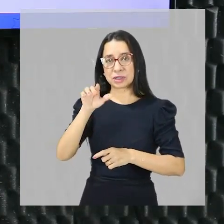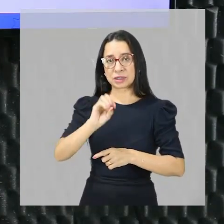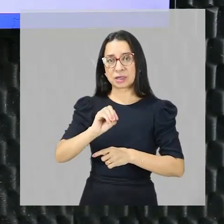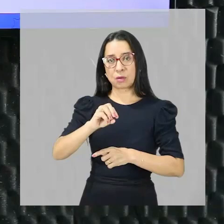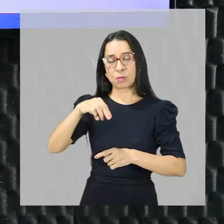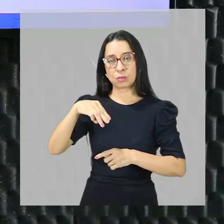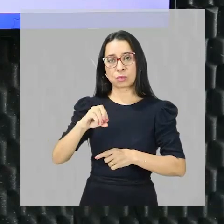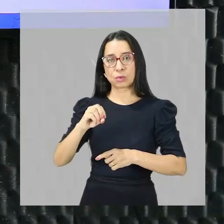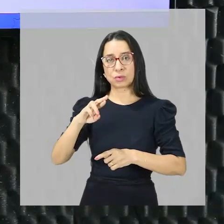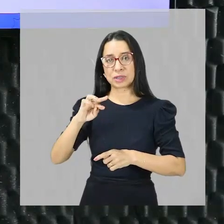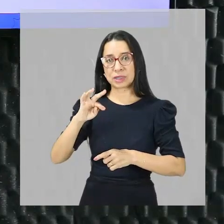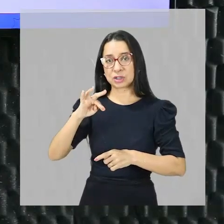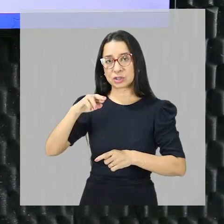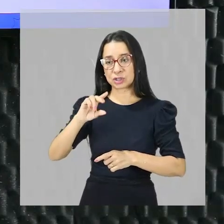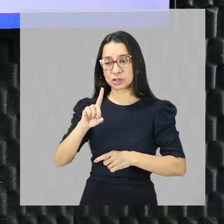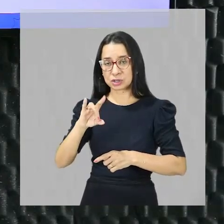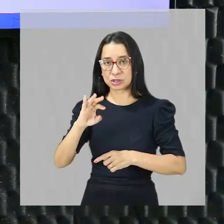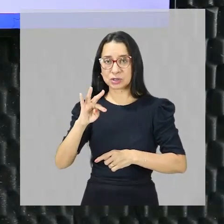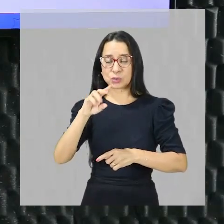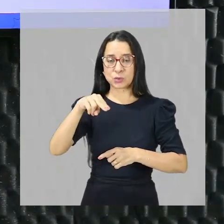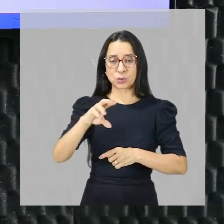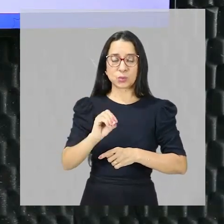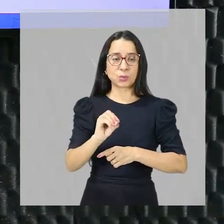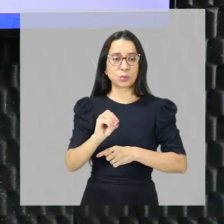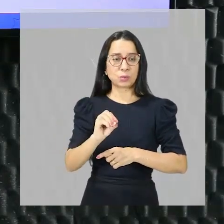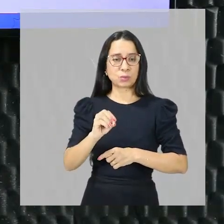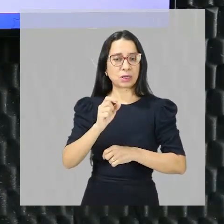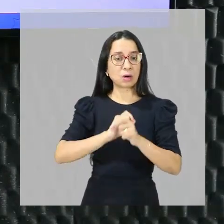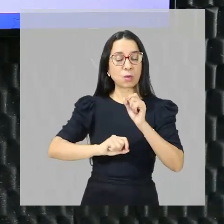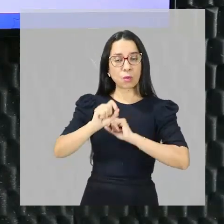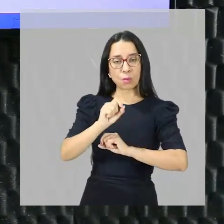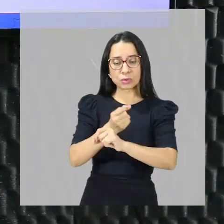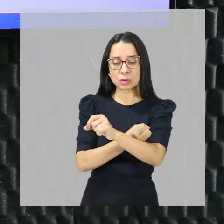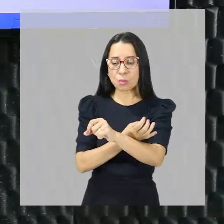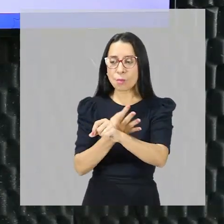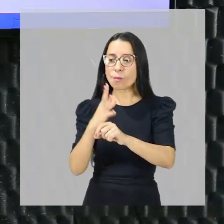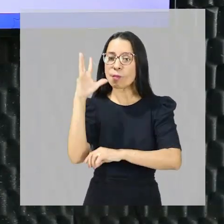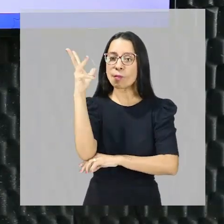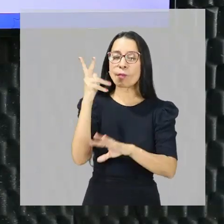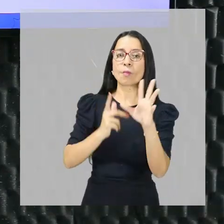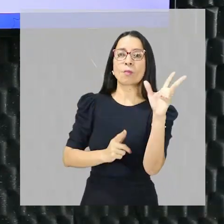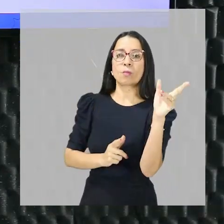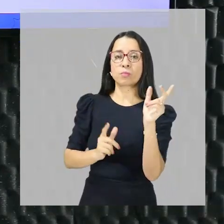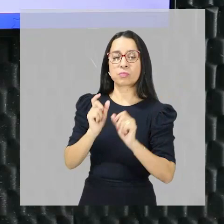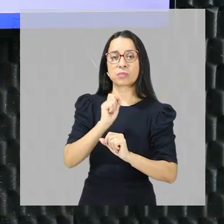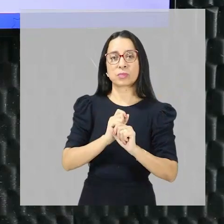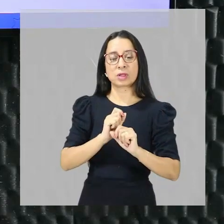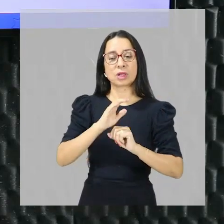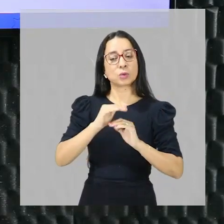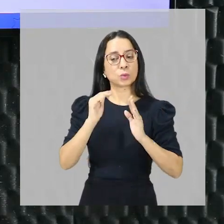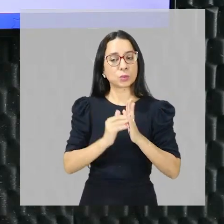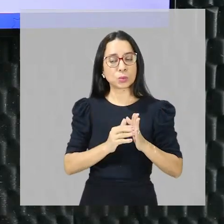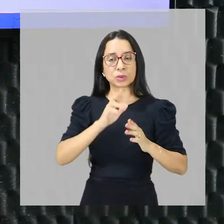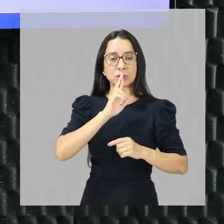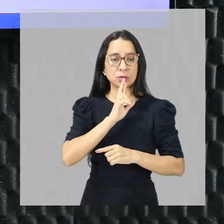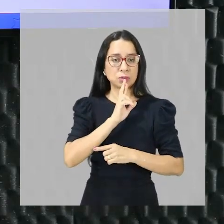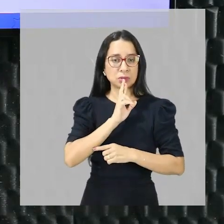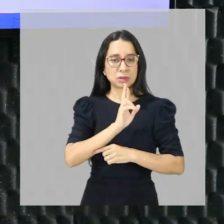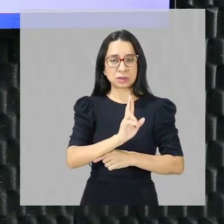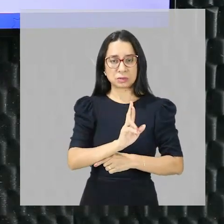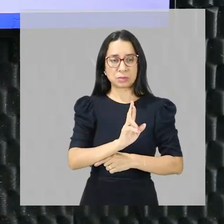é o bioma da caatinga, galera, tá certo? Então, só aí tu já matava essa questão, porque todas as outras